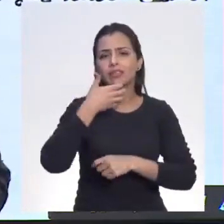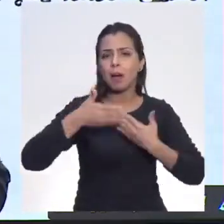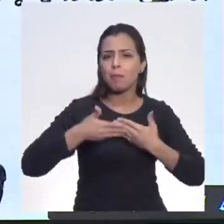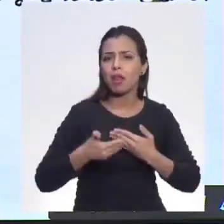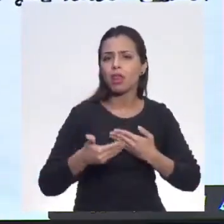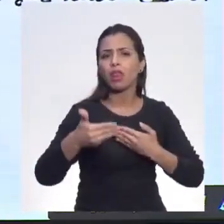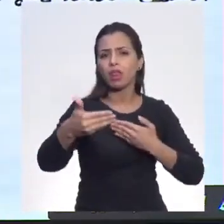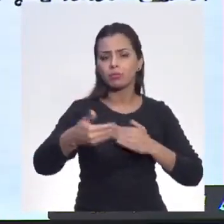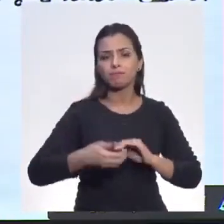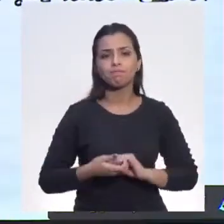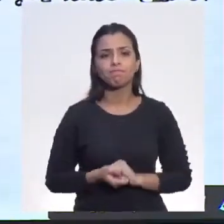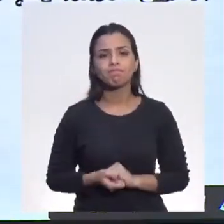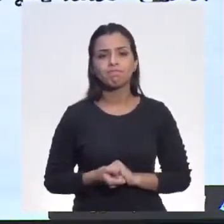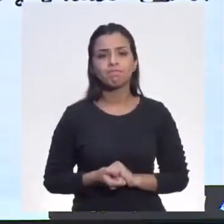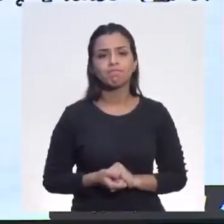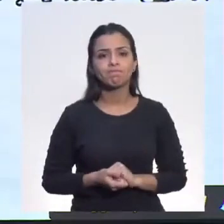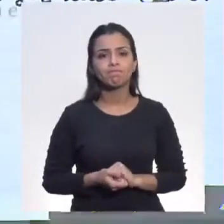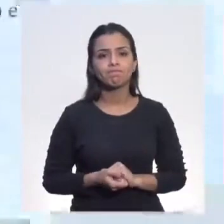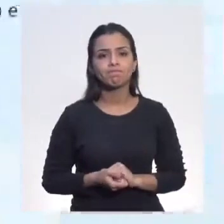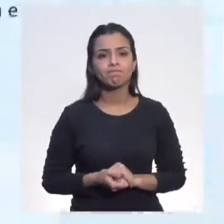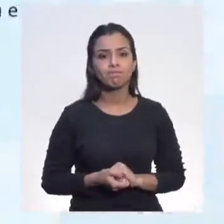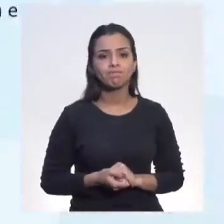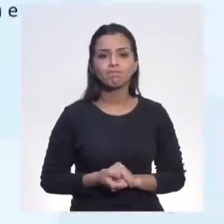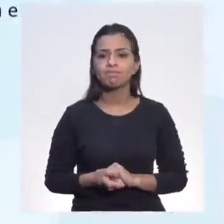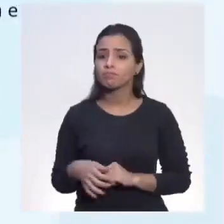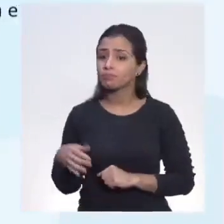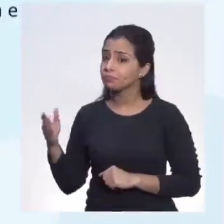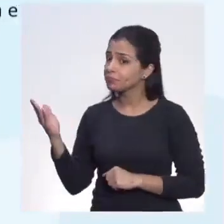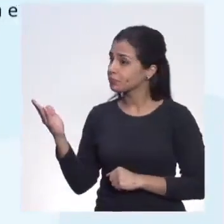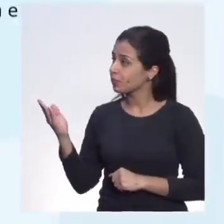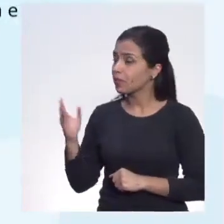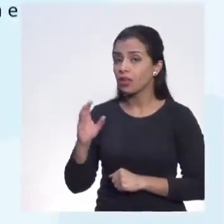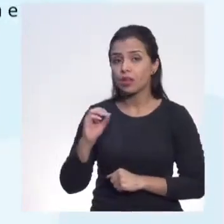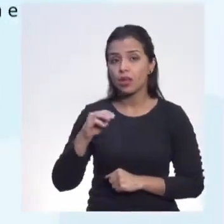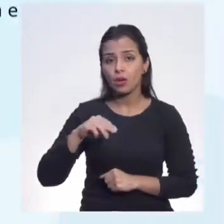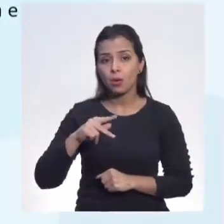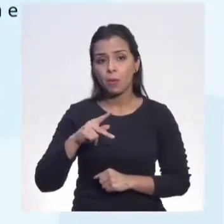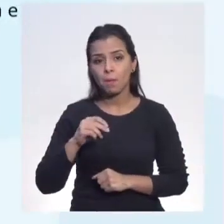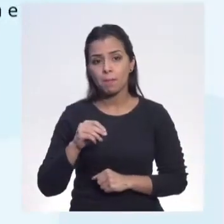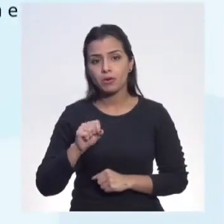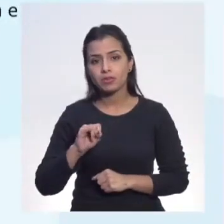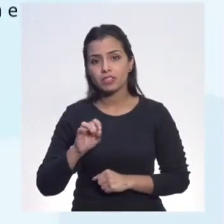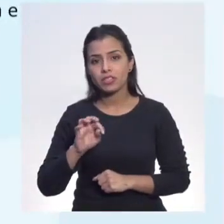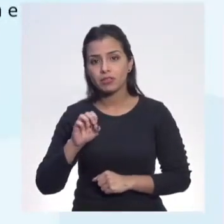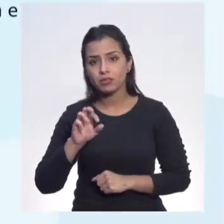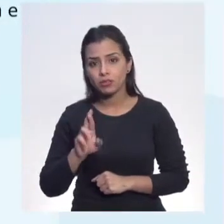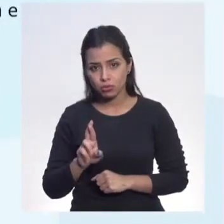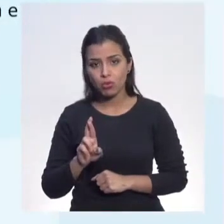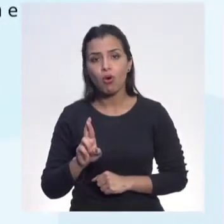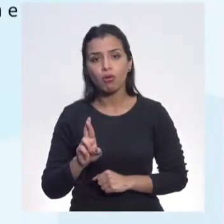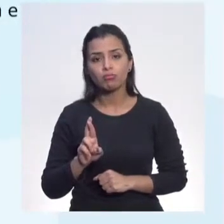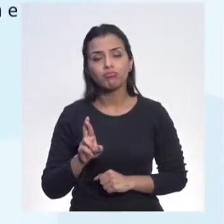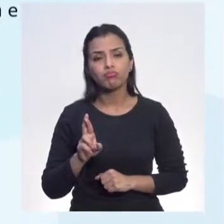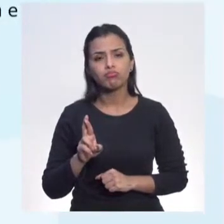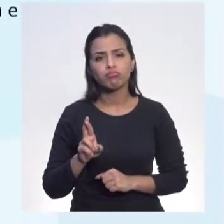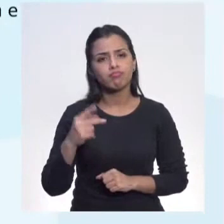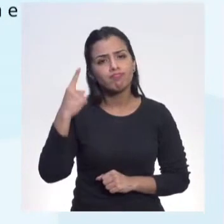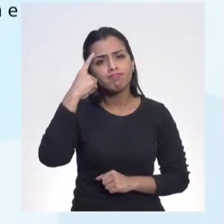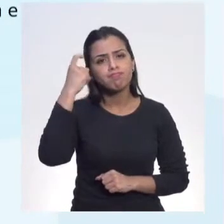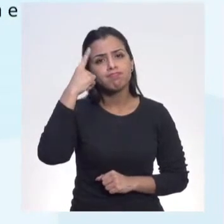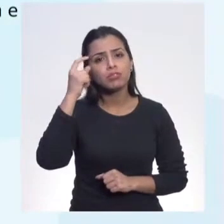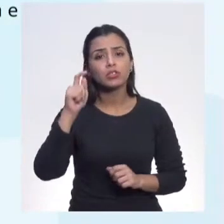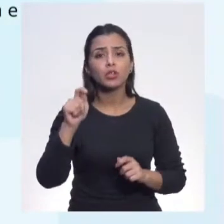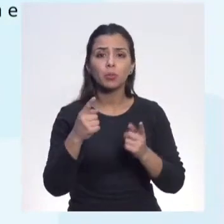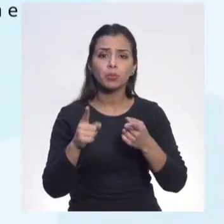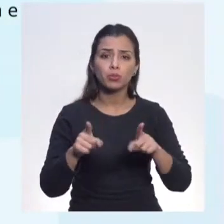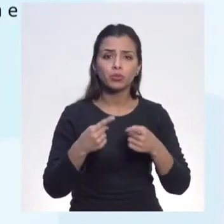tá? Compositor, é muito importante também. Ele é responsável pela criação e registro da melodia e da letra de uma canção. Ele é autor de